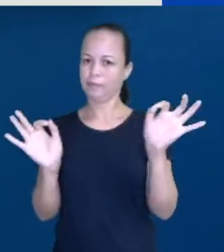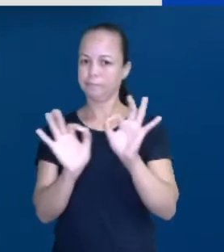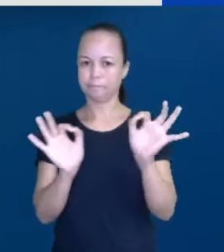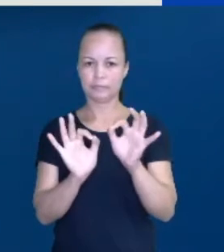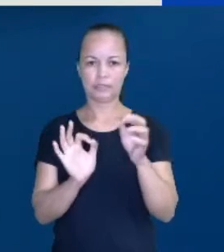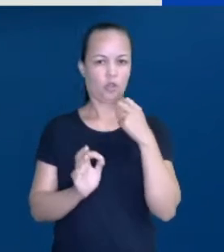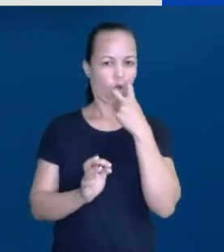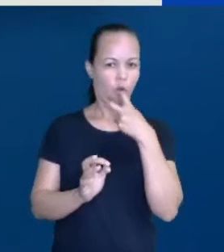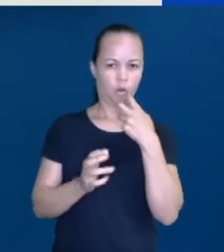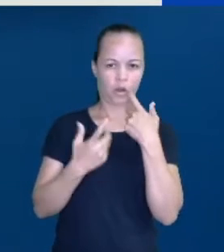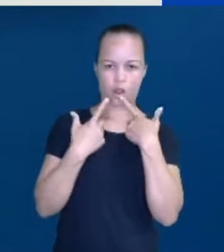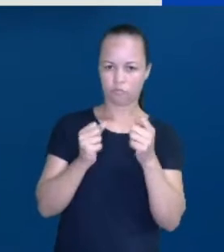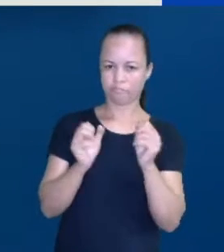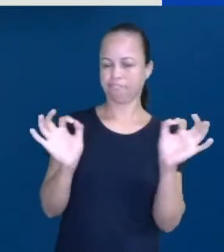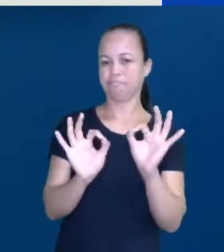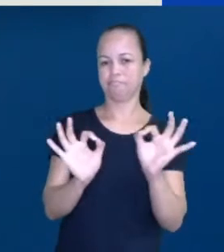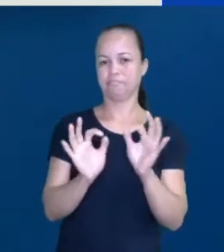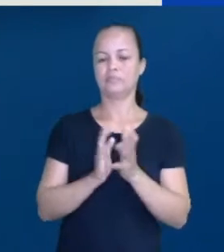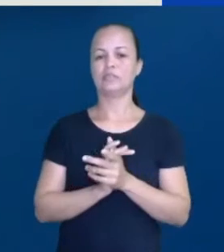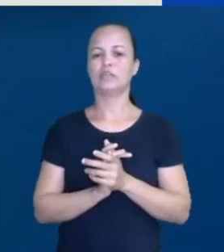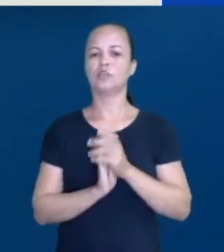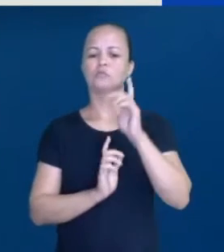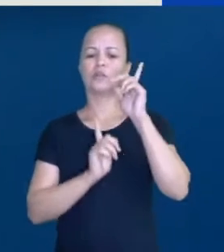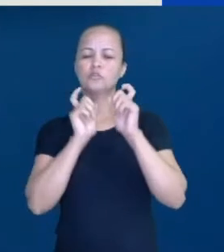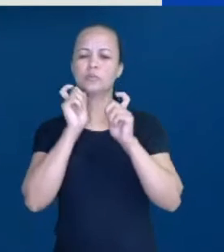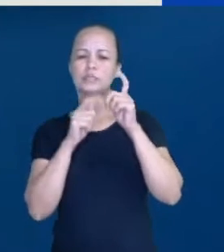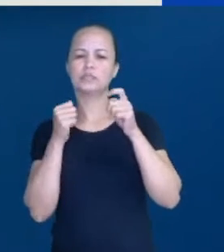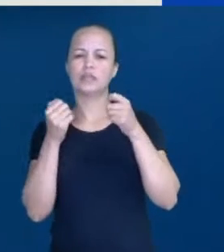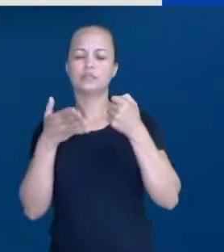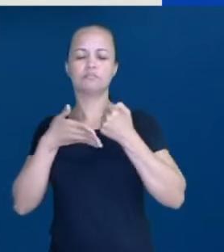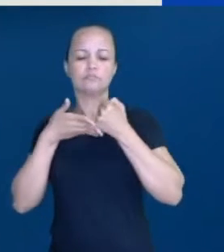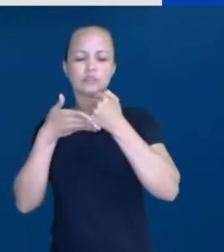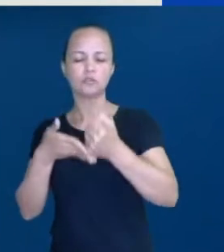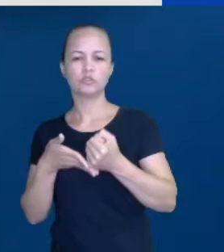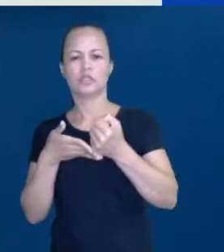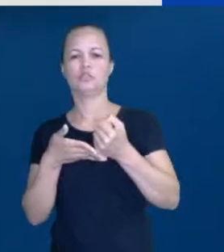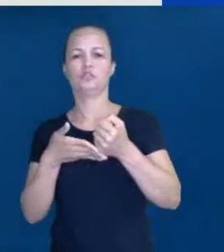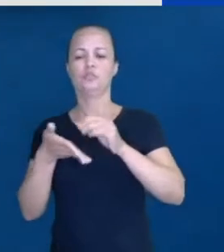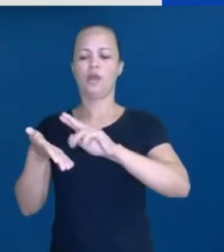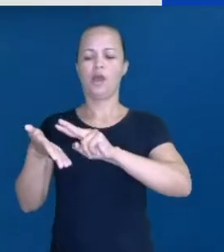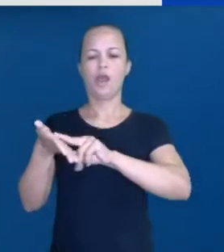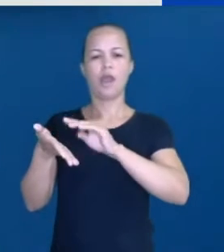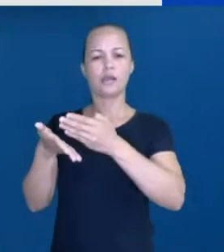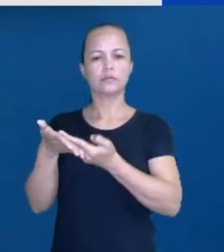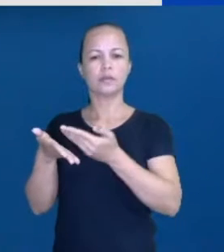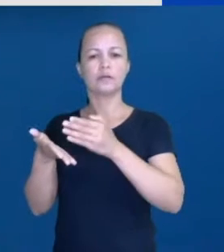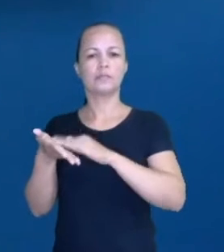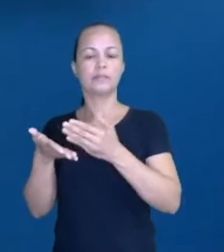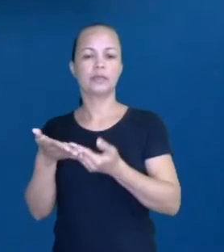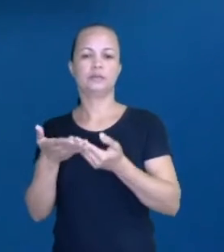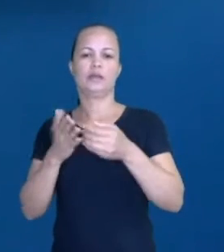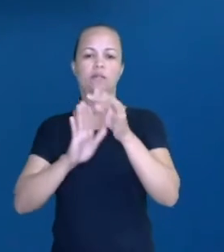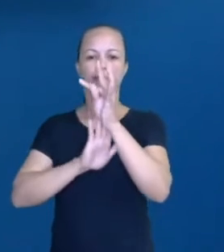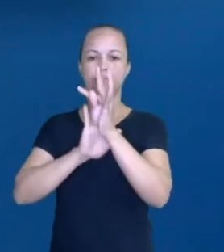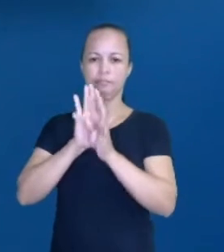que favorecem a entonação, a expressividade e nos ajudam a interpretar o